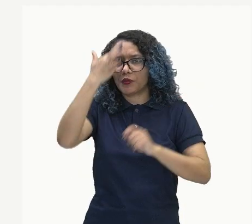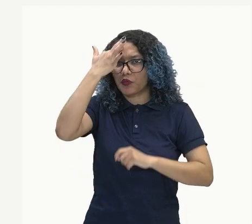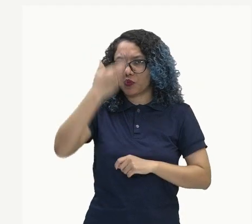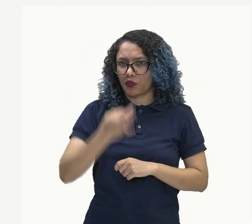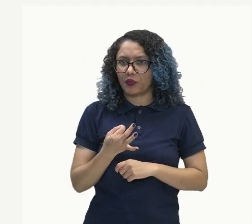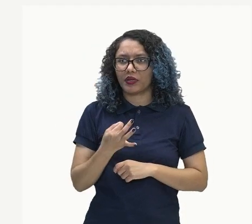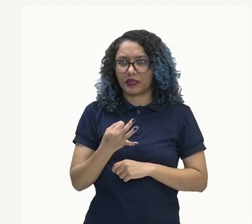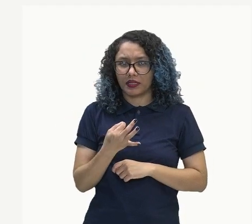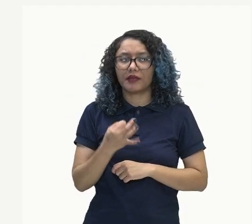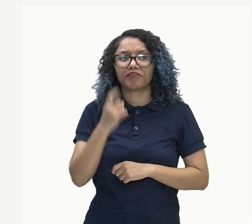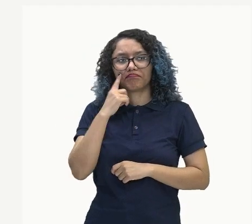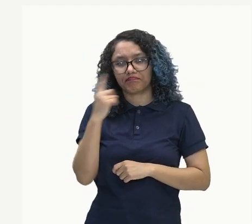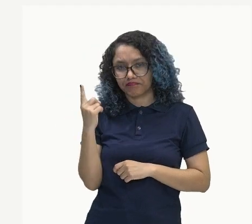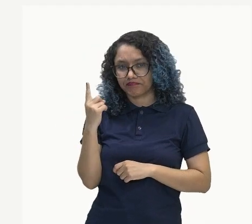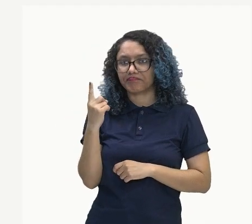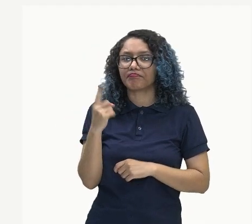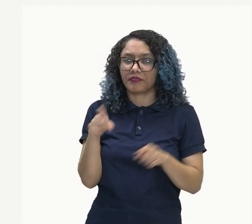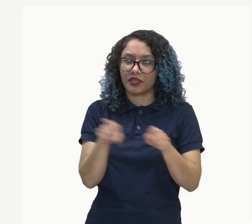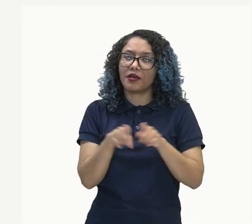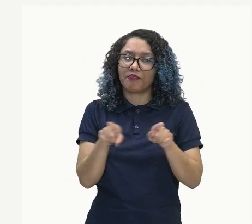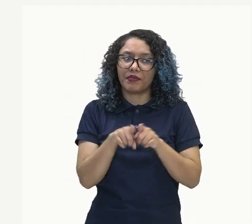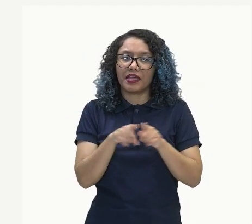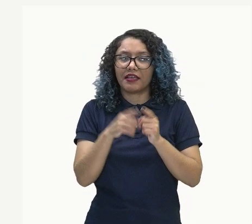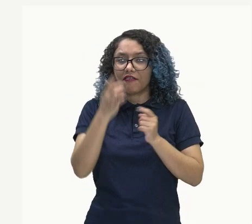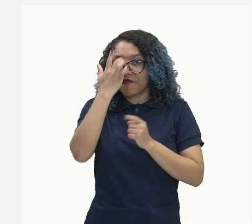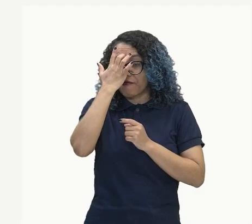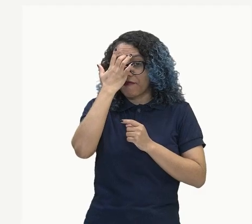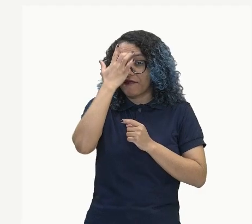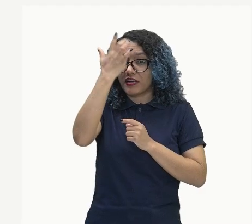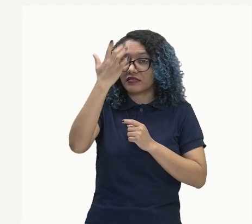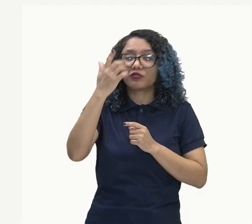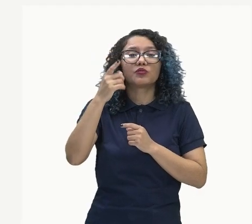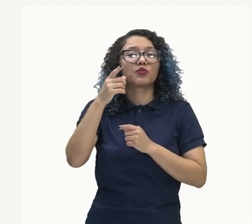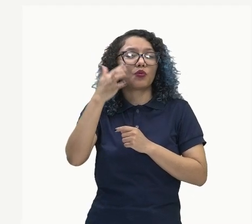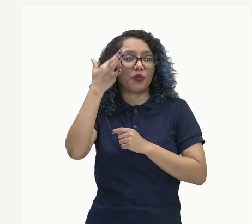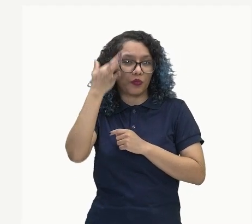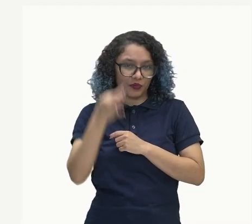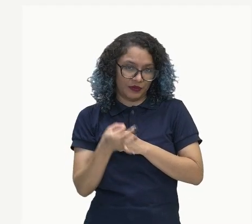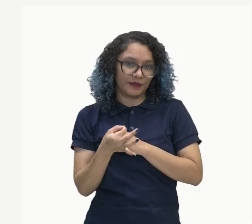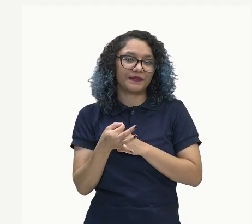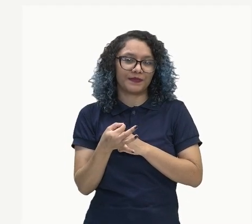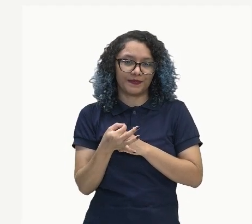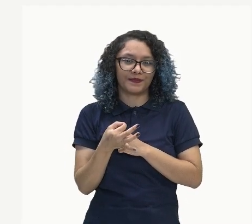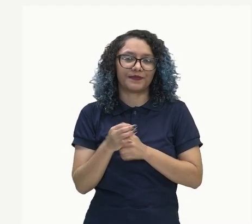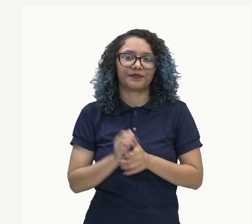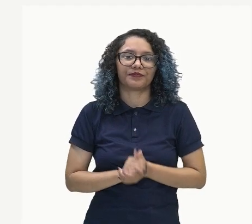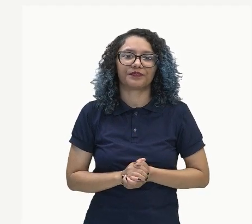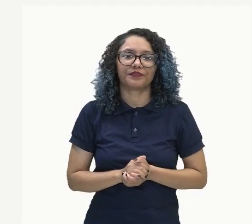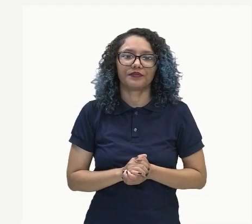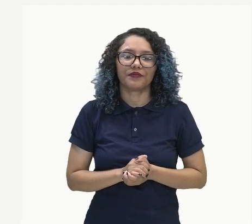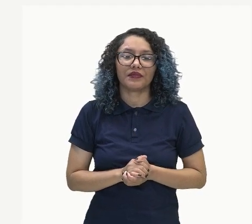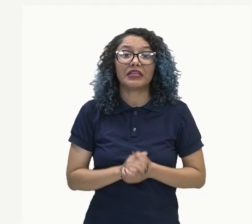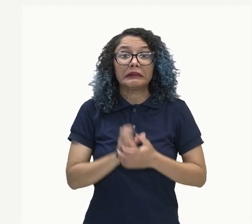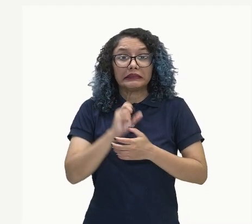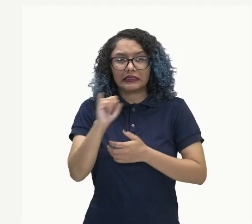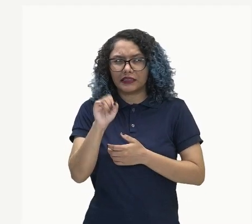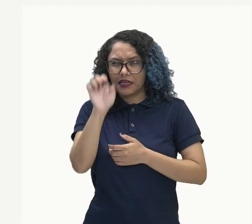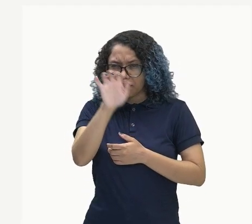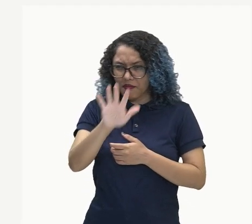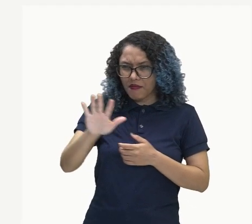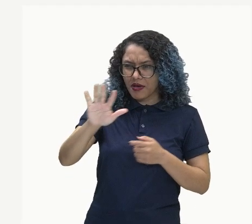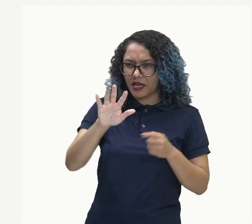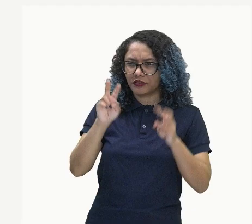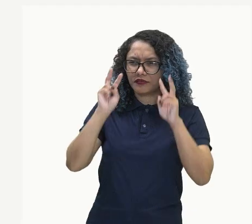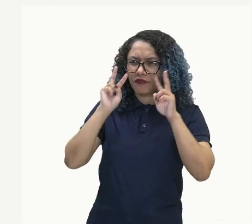nosso próximo ponto aqui, facilitar a compreensão, ok? Então, com a imagem, é